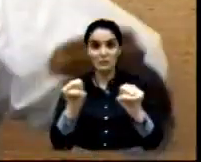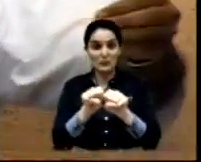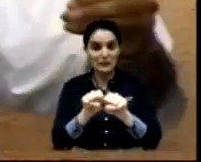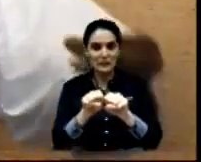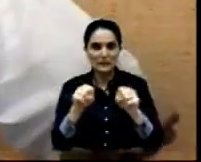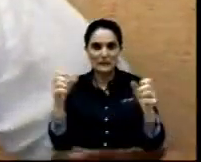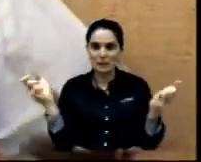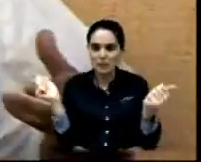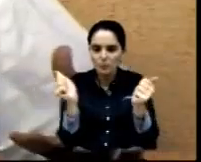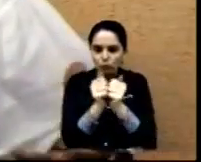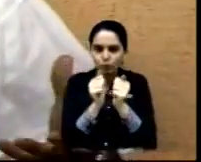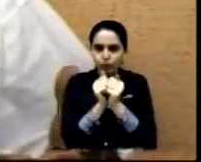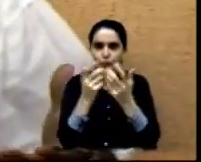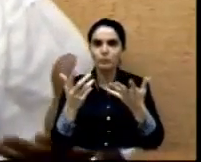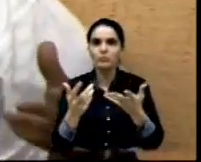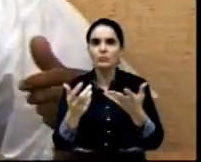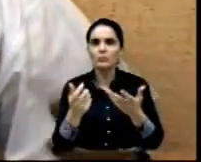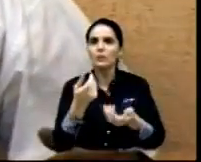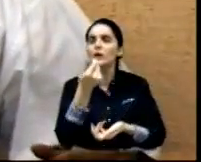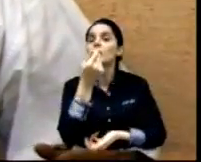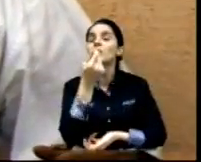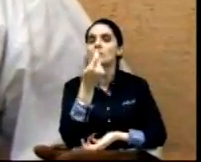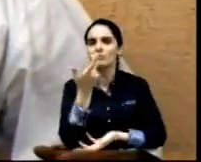Integração de sistemas. Quanto custa isso?